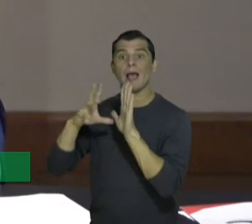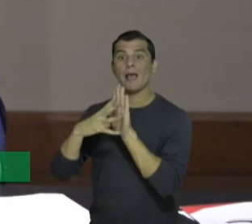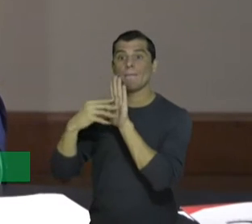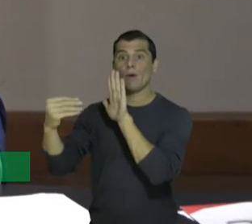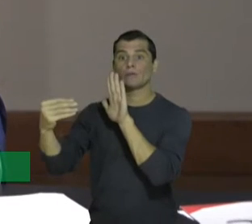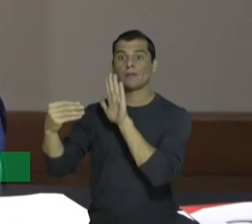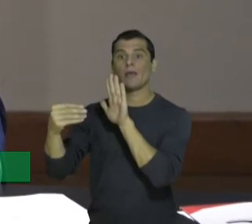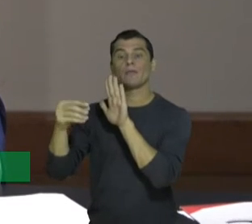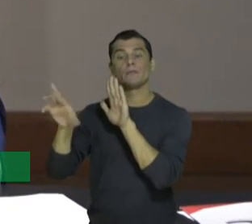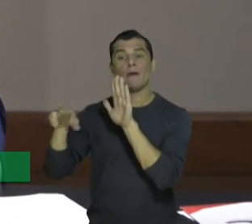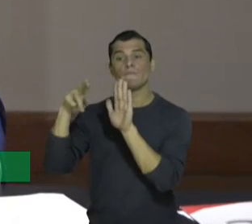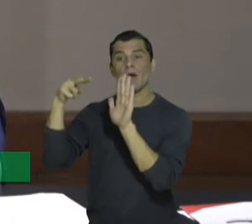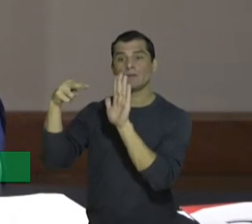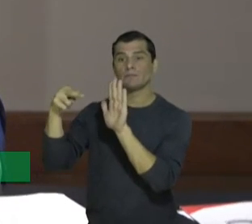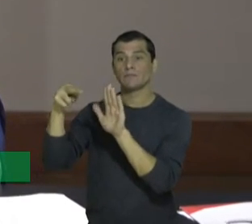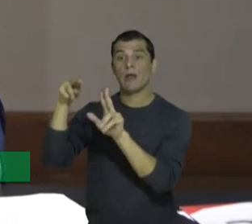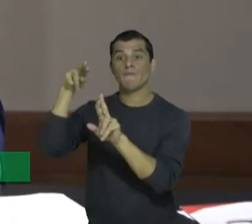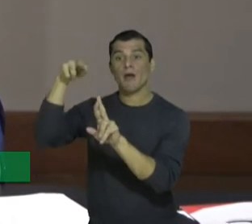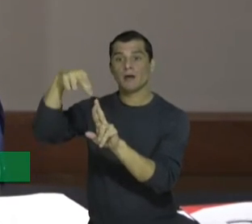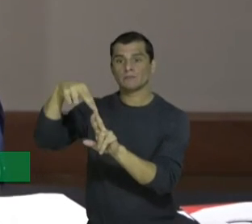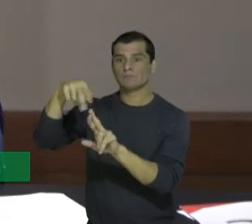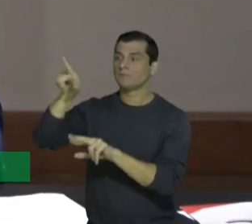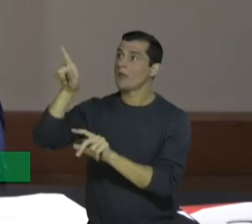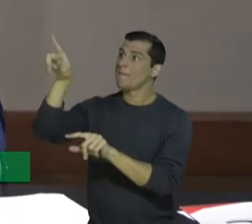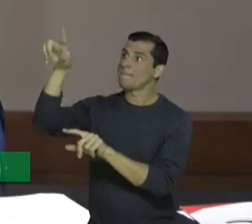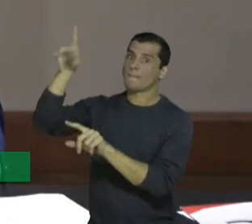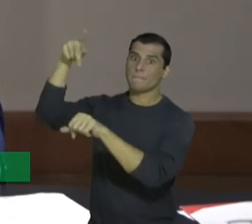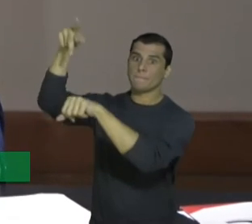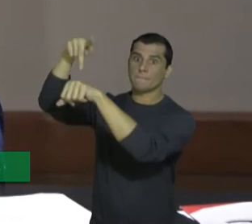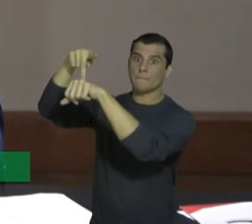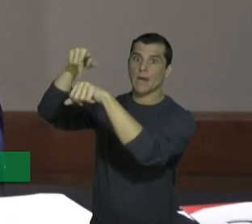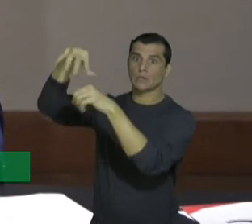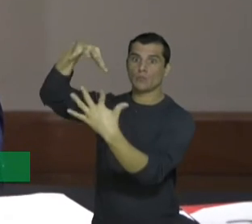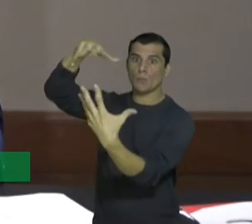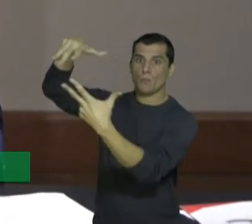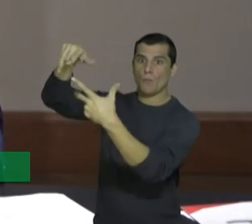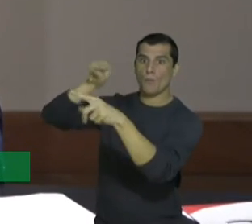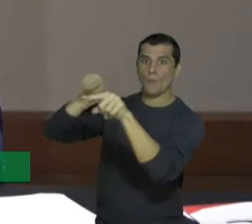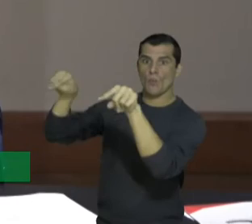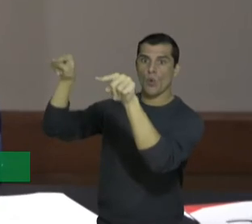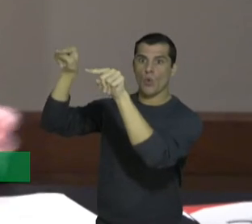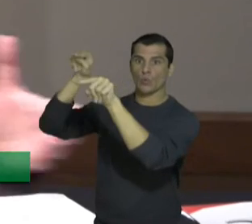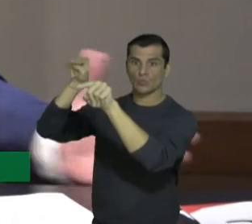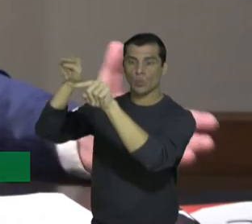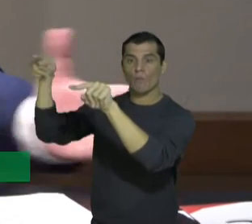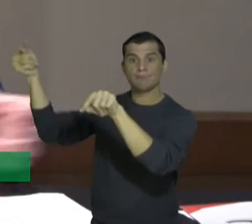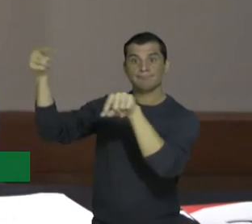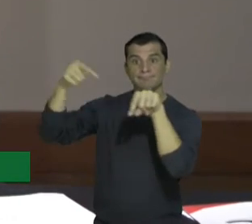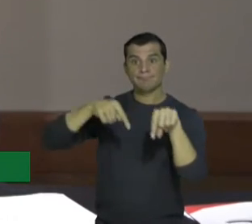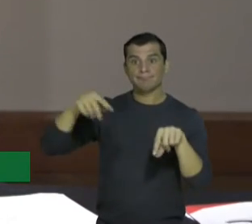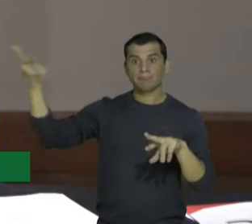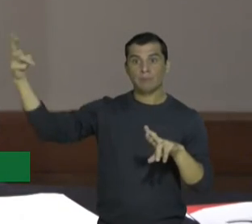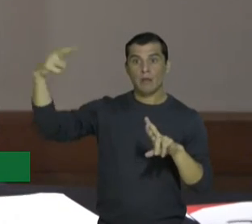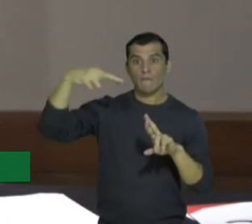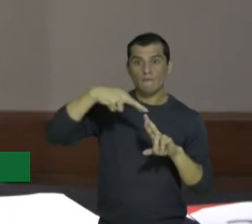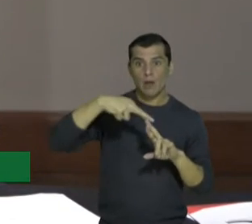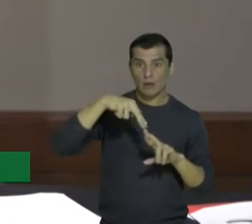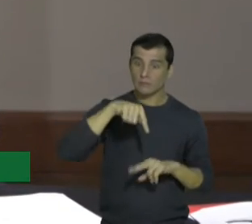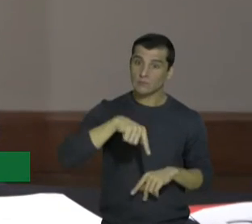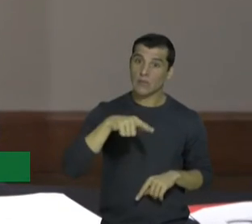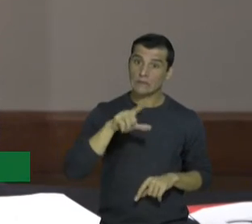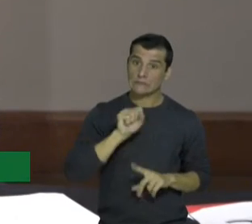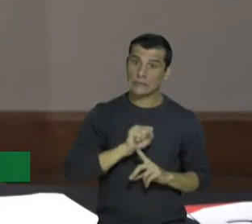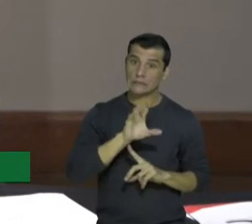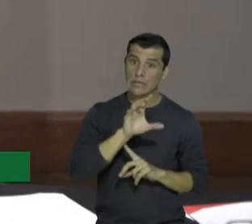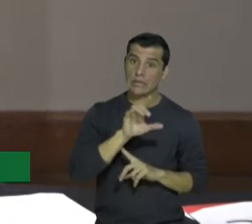né os o o a gente vê pela nossa situação geográfica e Logística que o Estado de Santa Catarina é uma porta para o mundo